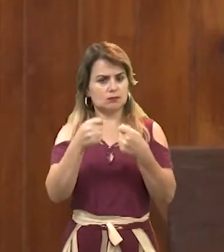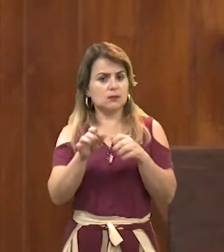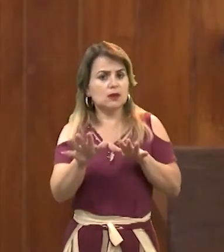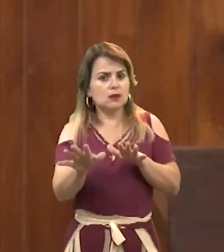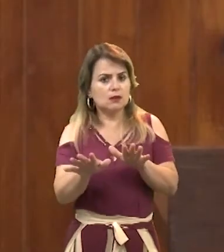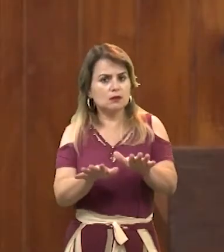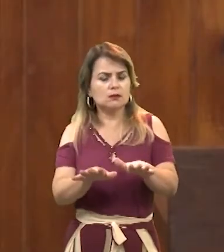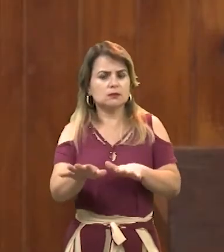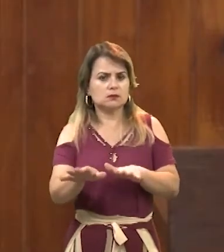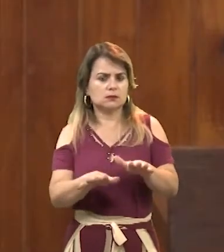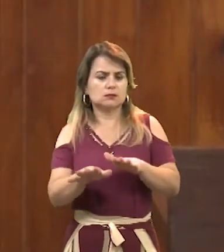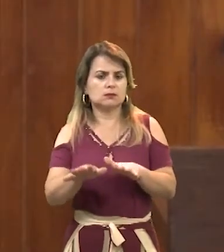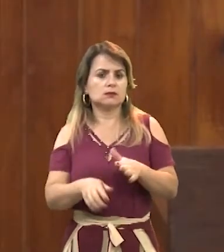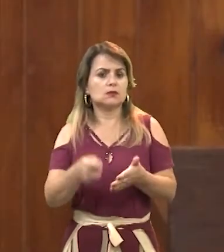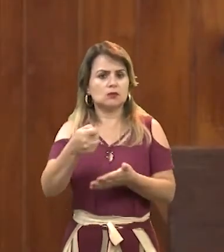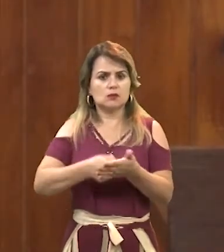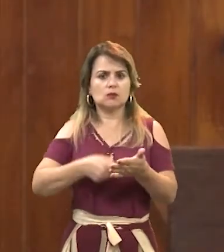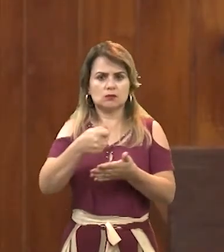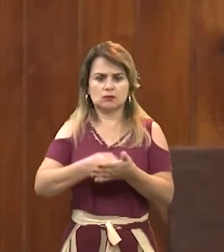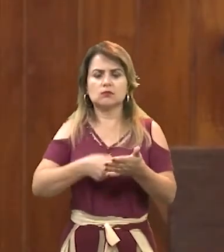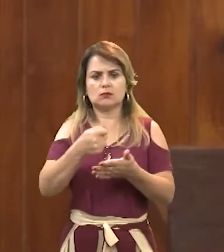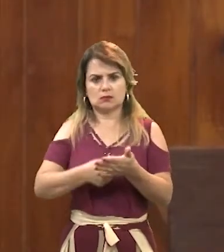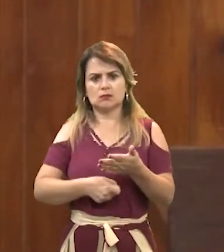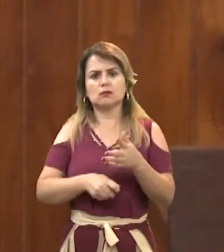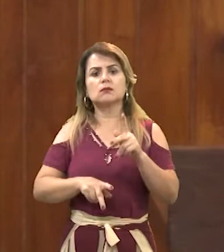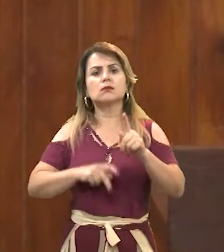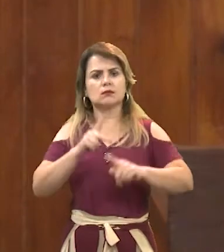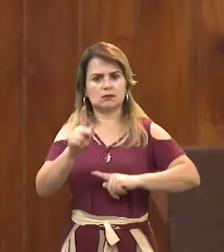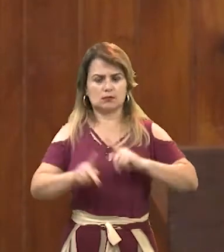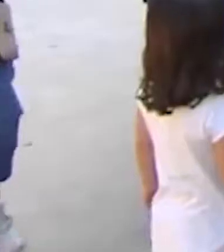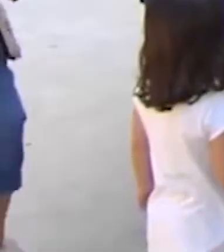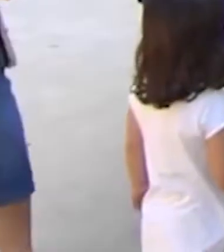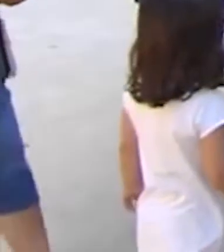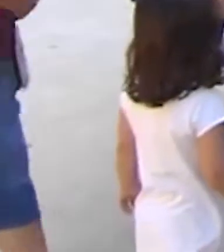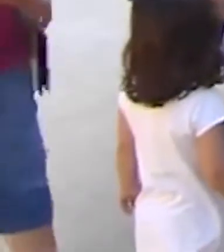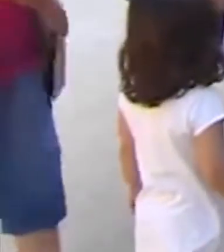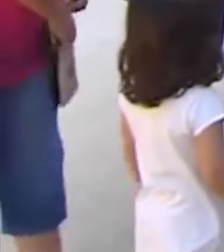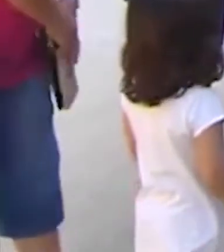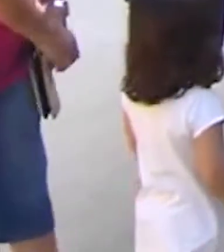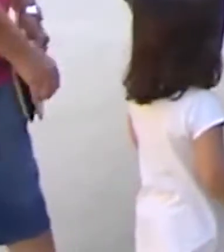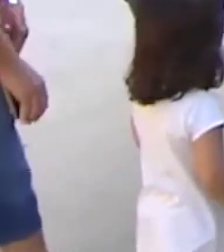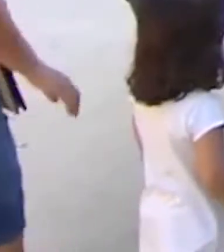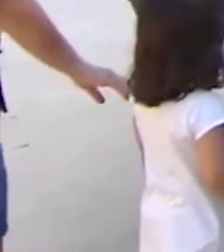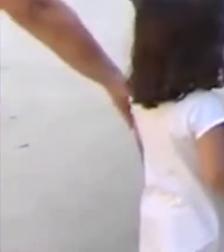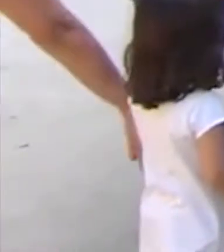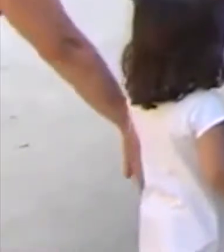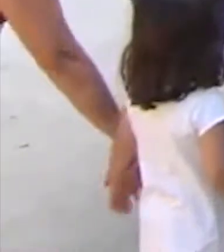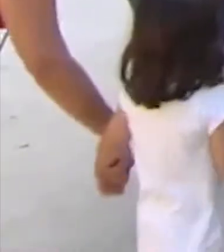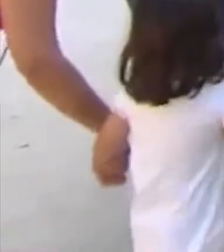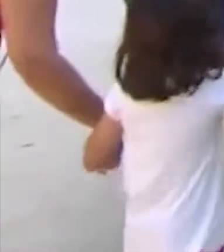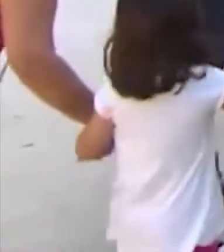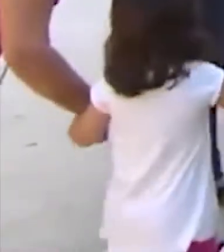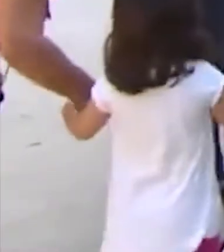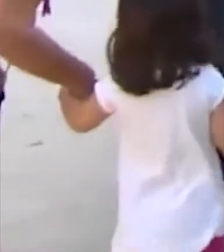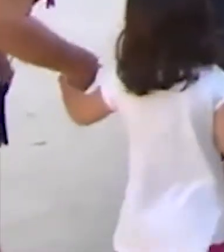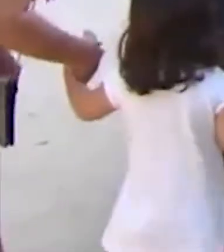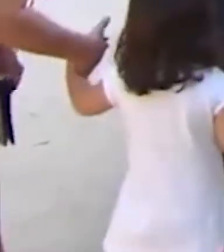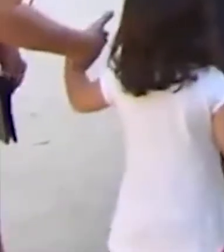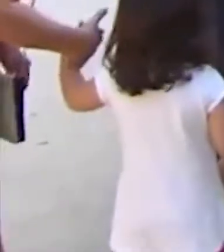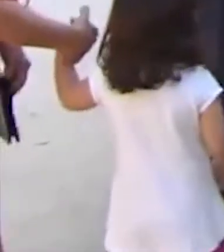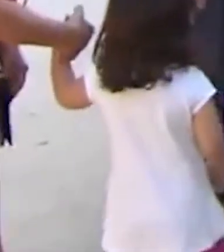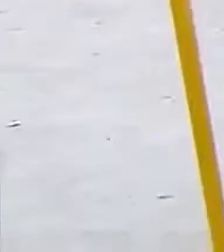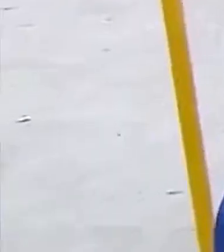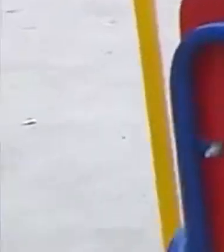direitos garantidos que devem ser efetivados continuamente mediante políticas públicas que evidenciem práticas de